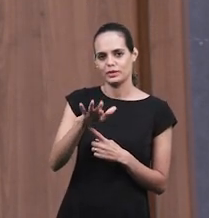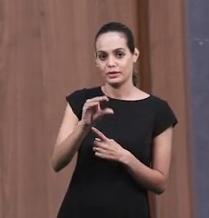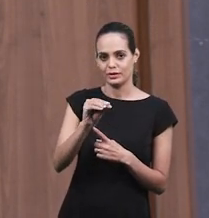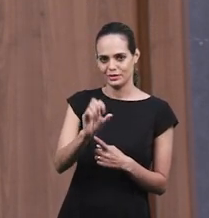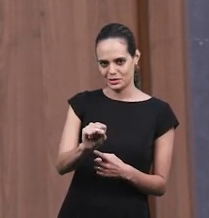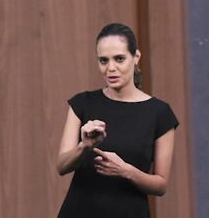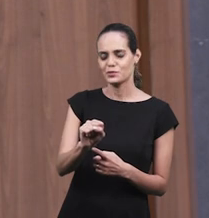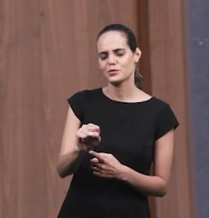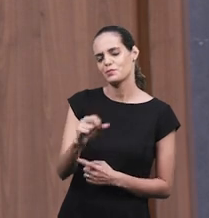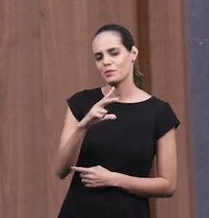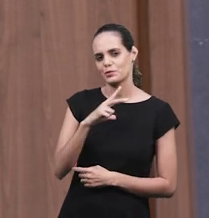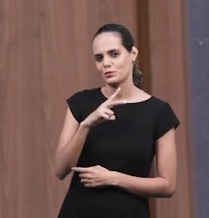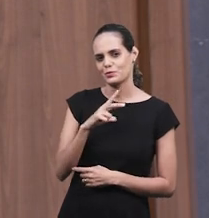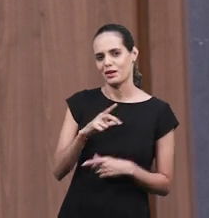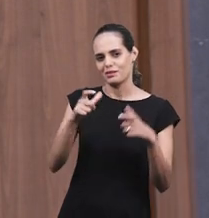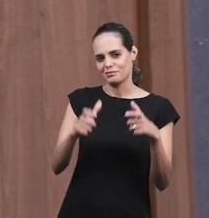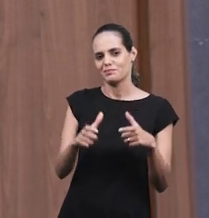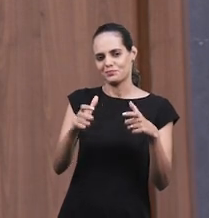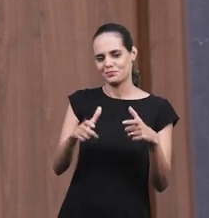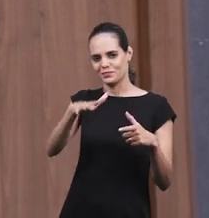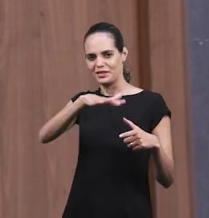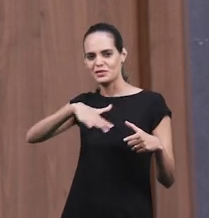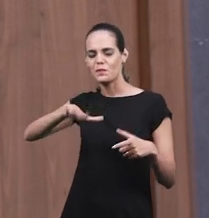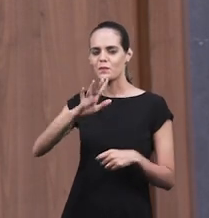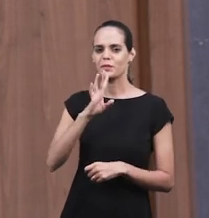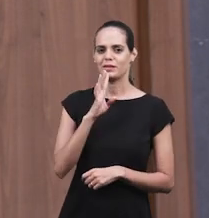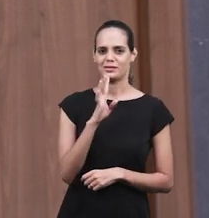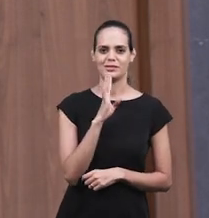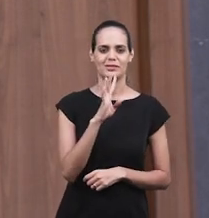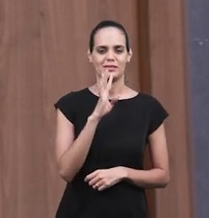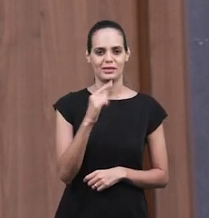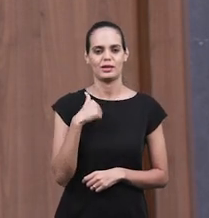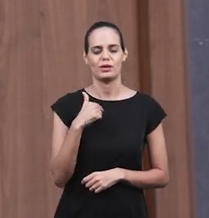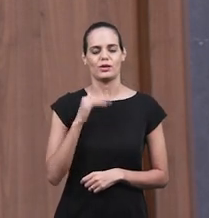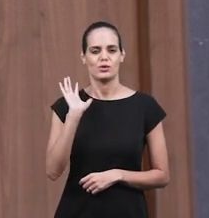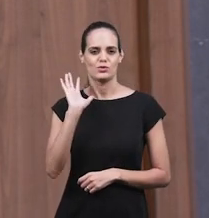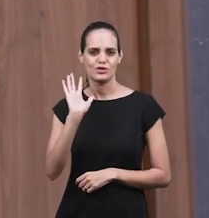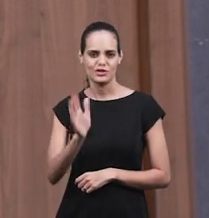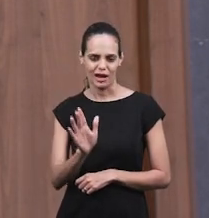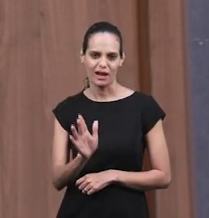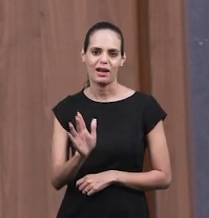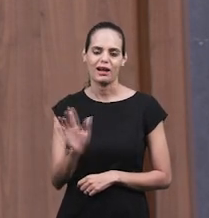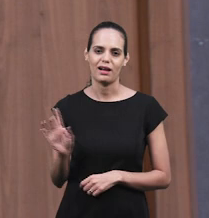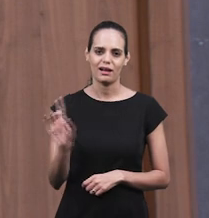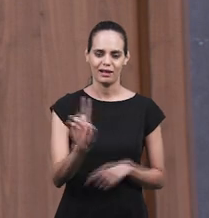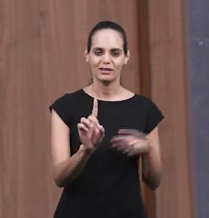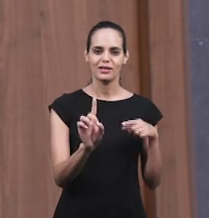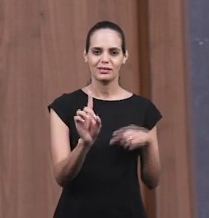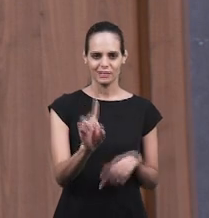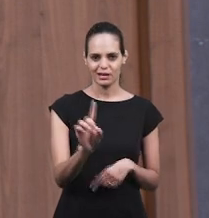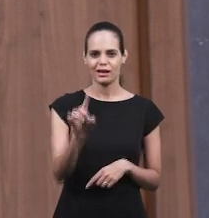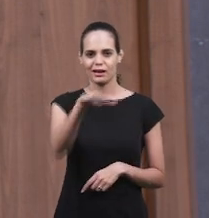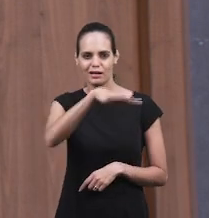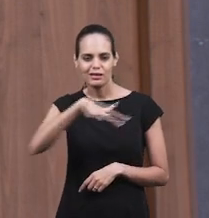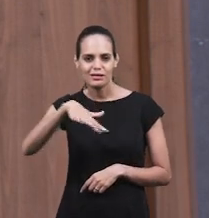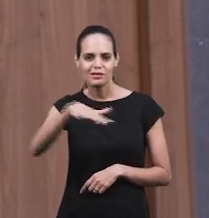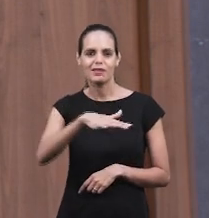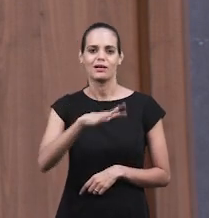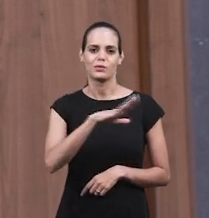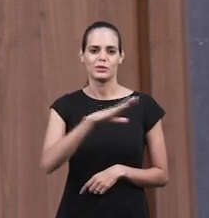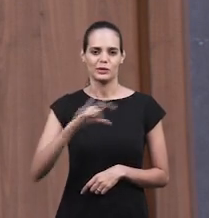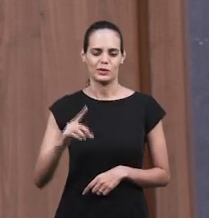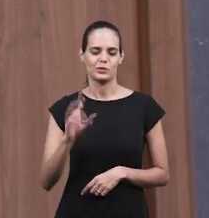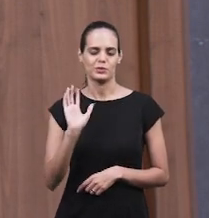em Pinheiros, né? Particularmente aí em Pinheiros, uma região muito conhecida, que eu já passei por essa região ali